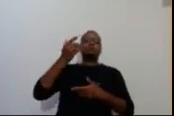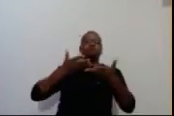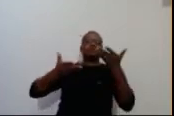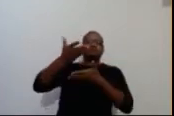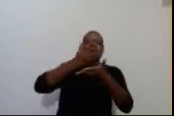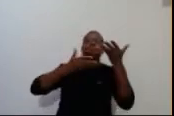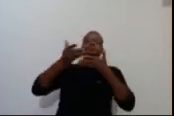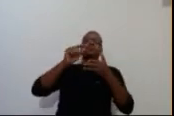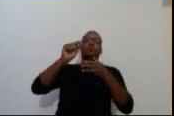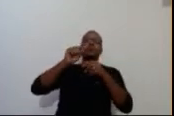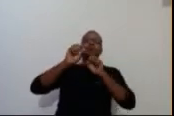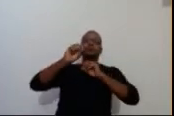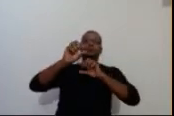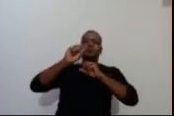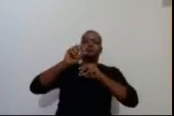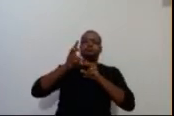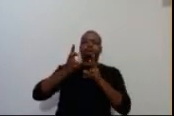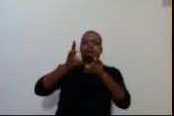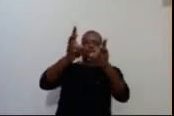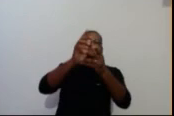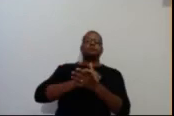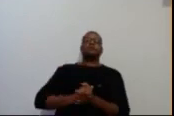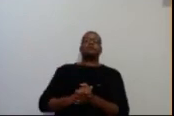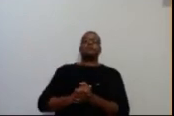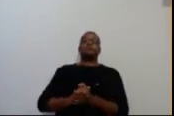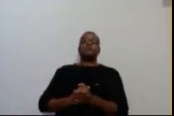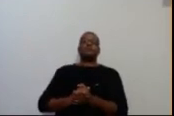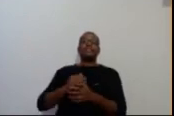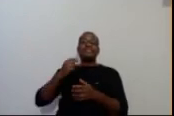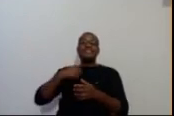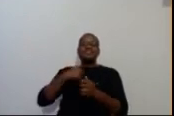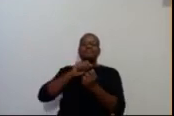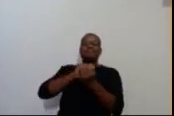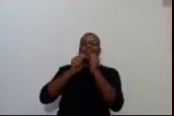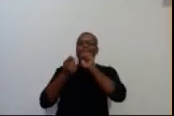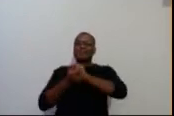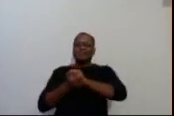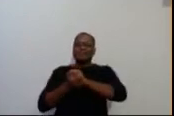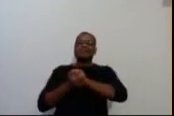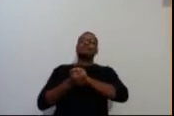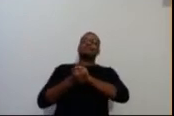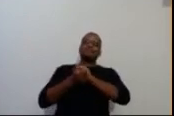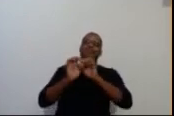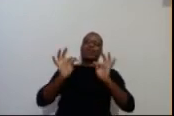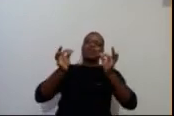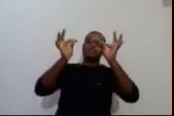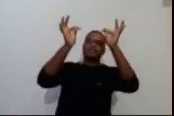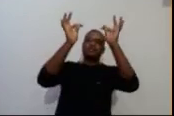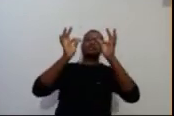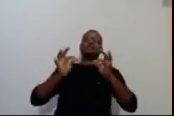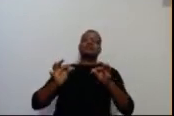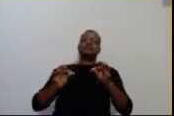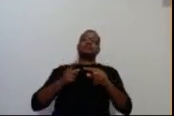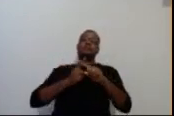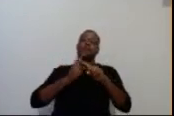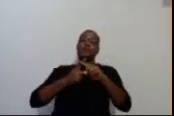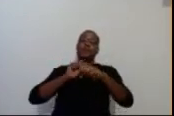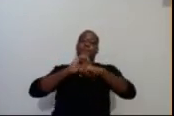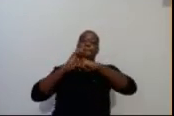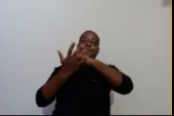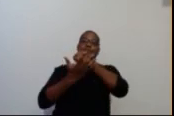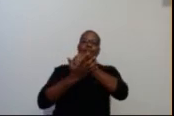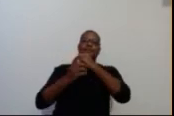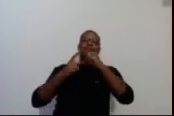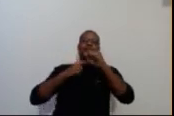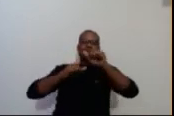à tecnologia. A Delma, pandemia possibilitou uma ressignificação do que era comum à educação, onde o presencial